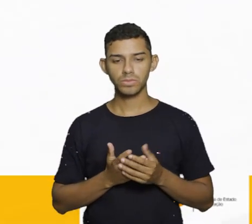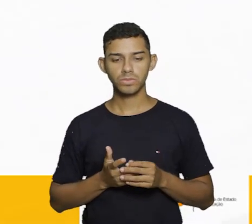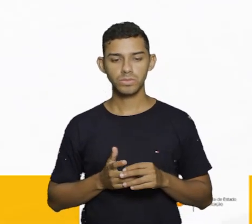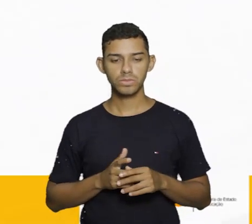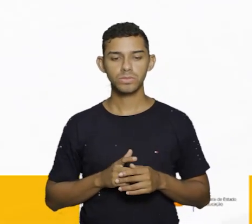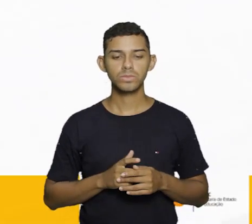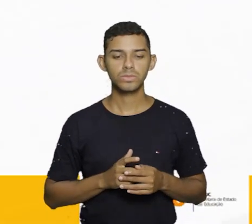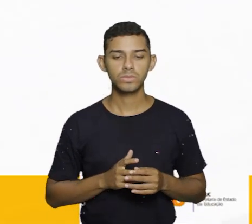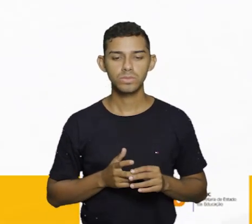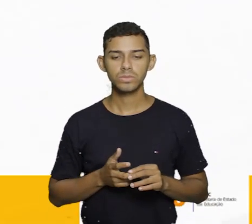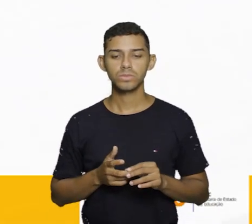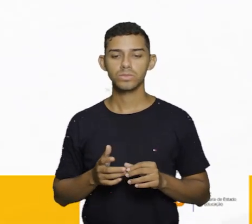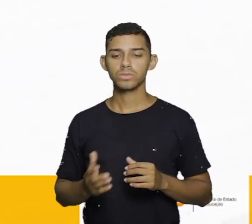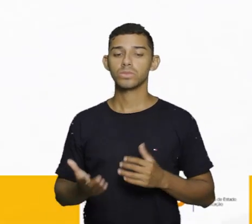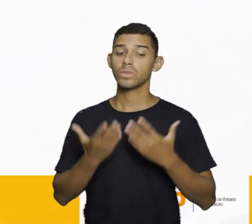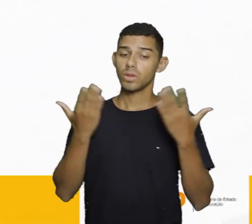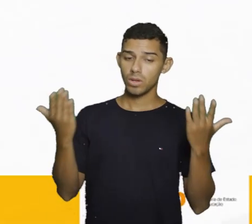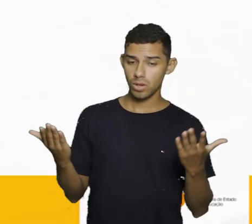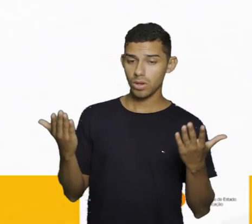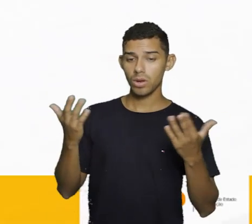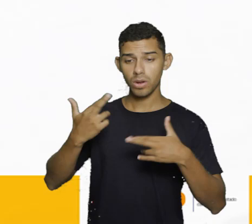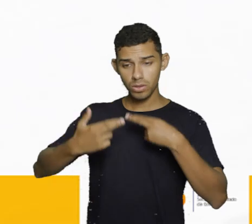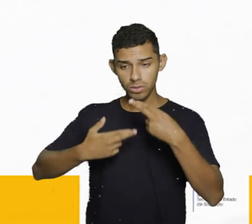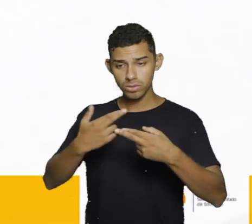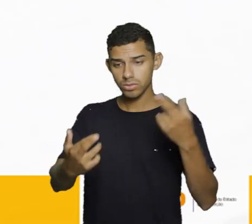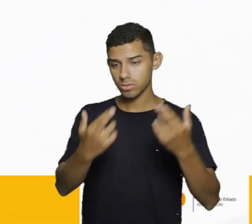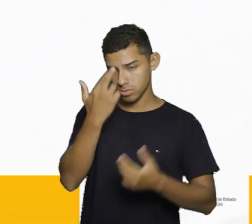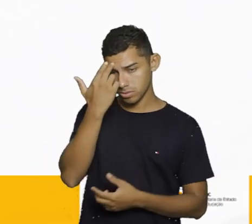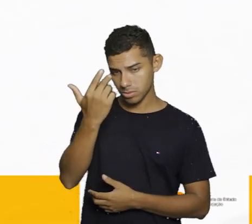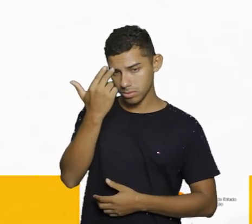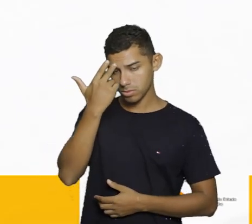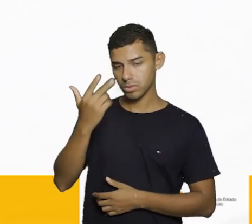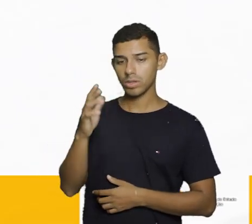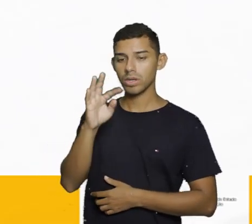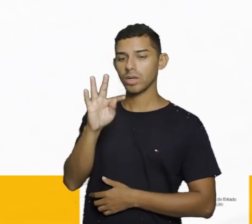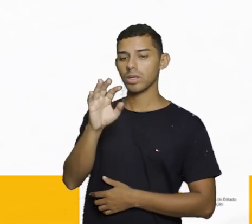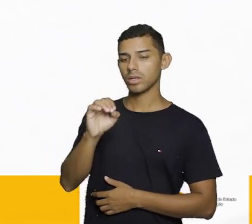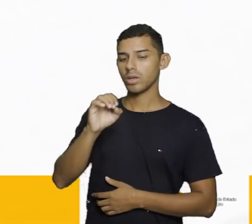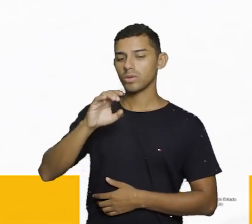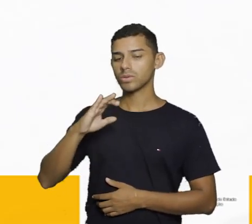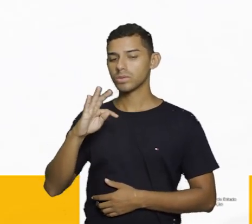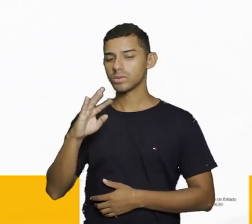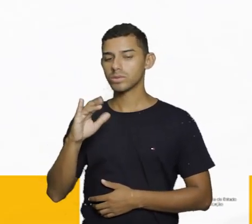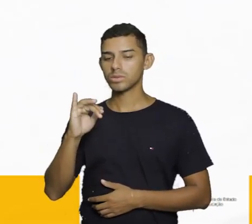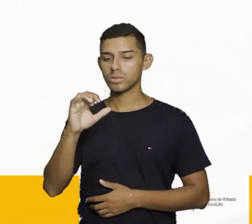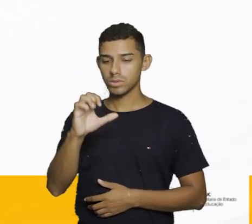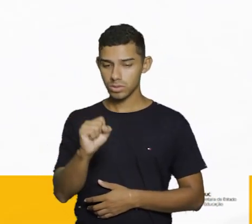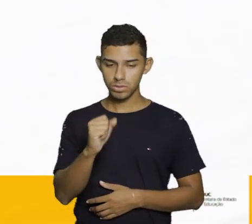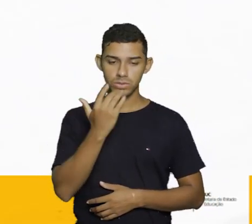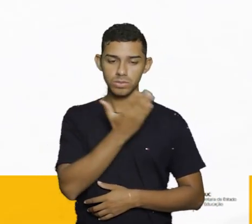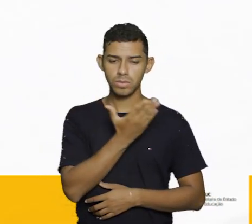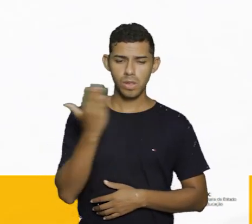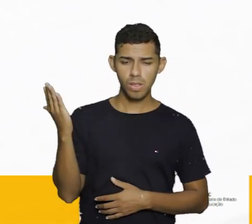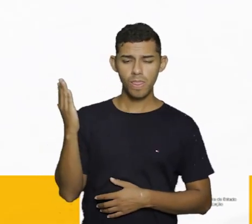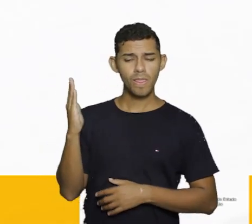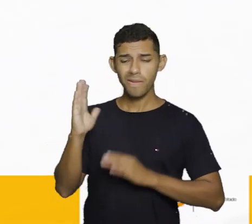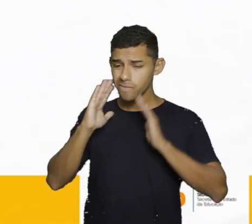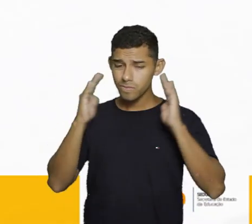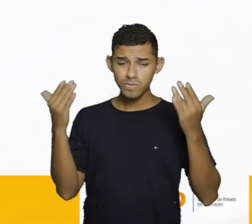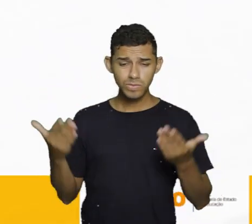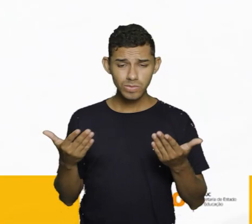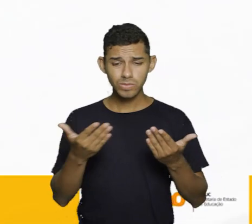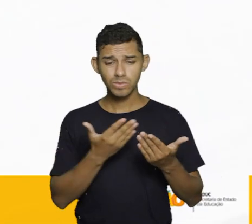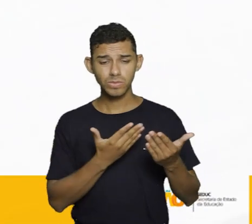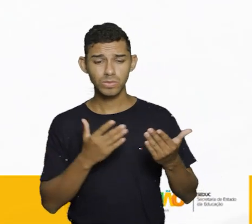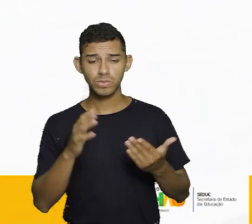Próximo. O Renascimento é um período histórico caracterizado pelo teocentrismo e a obra O Nascimento da Vênus é emblemática por